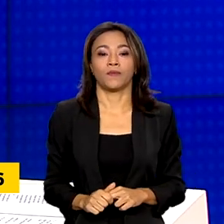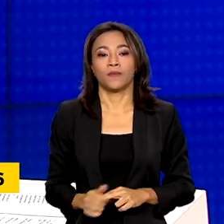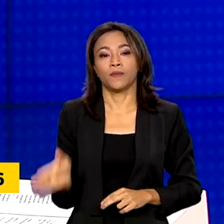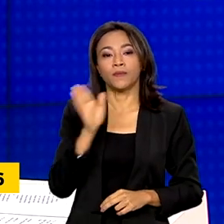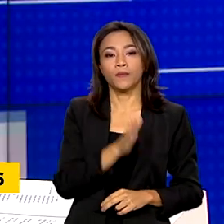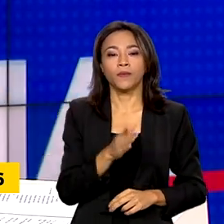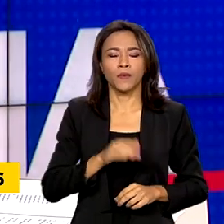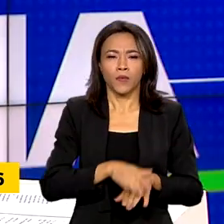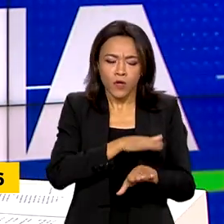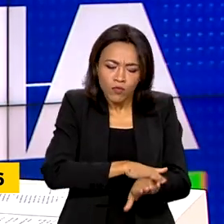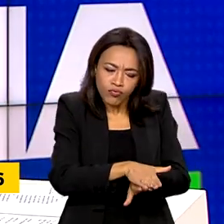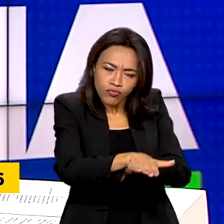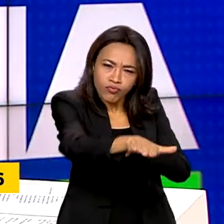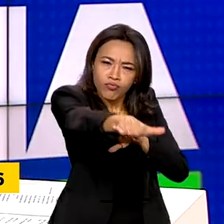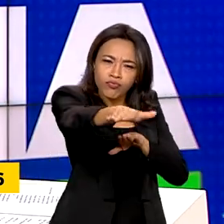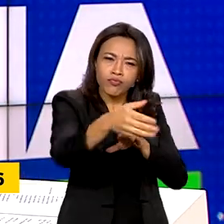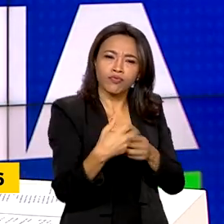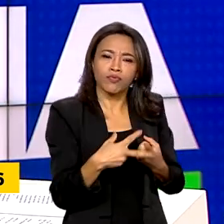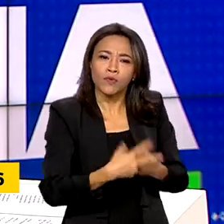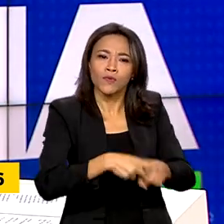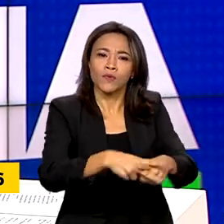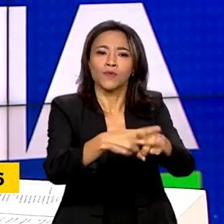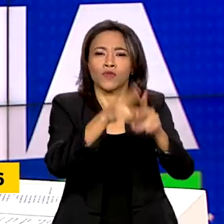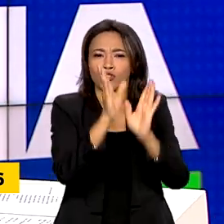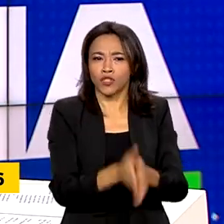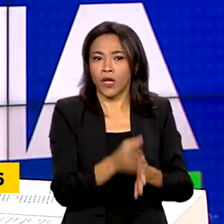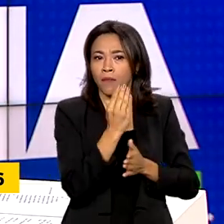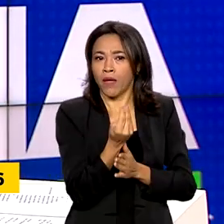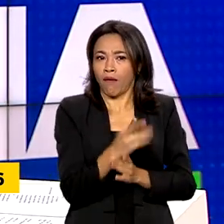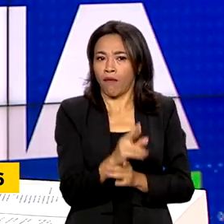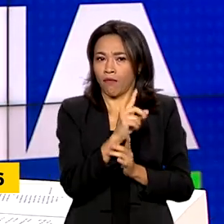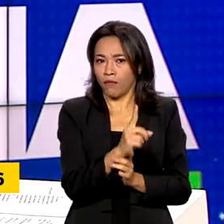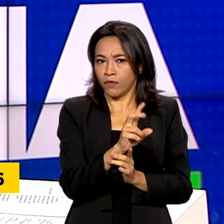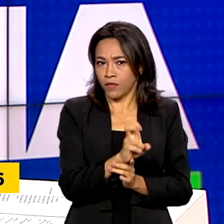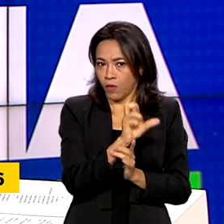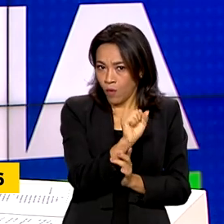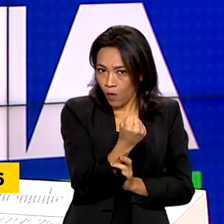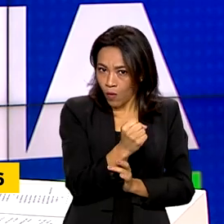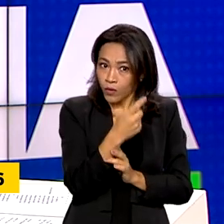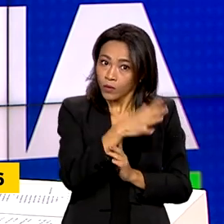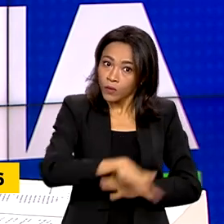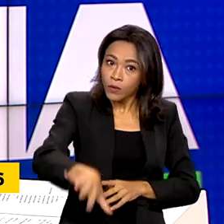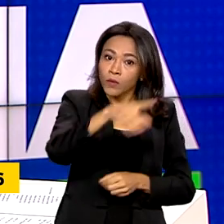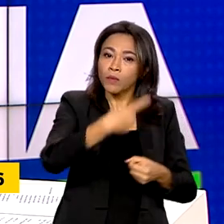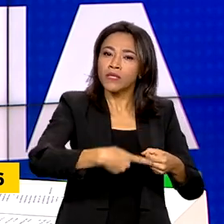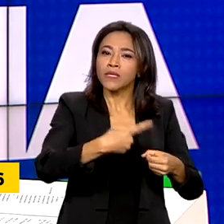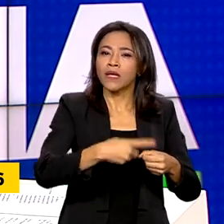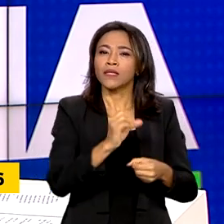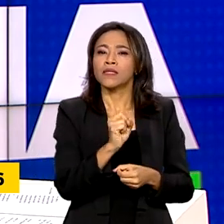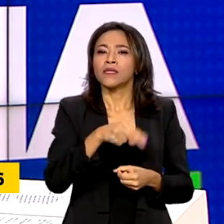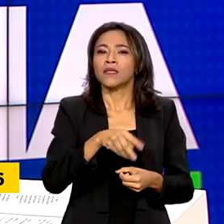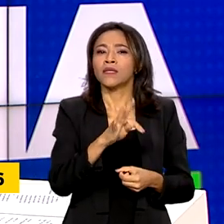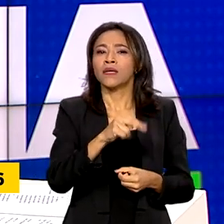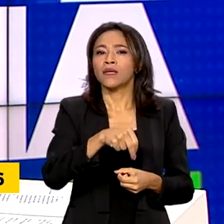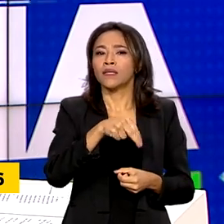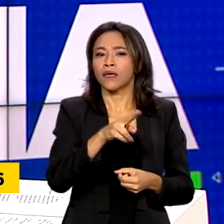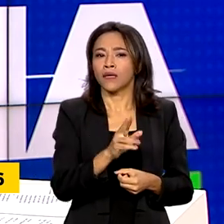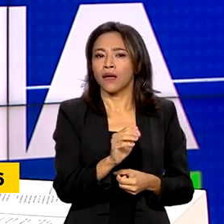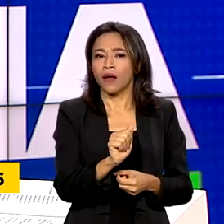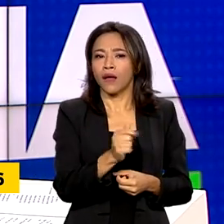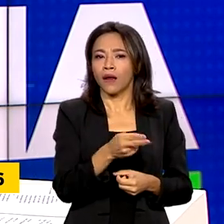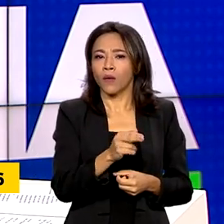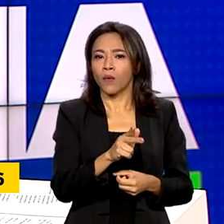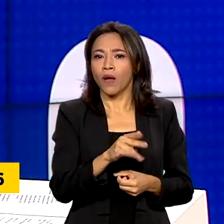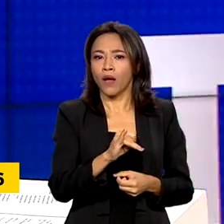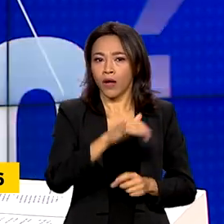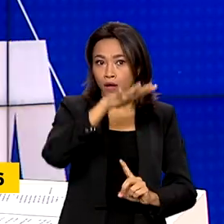o trecho recuperado da br-158 na altura do município de Santana do Araguaia no Pará foi entregue pelo Governo